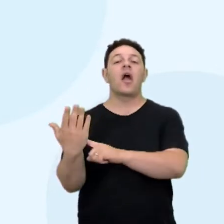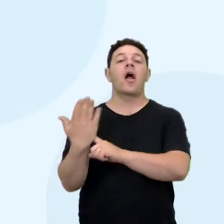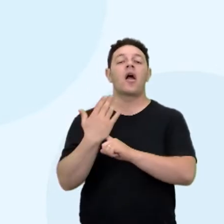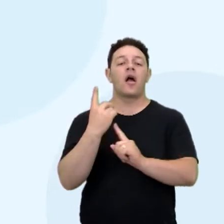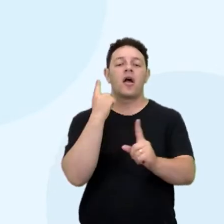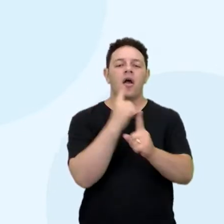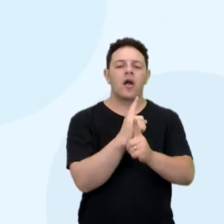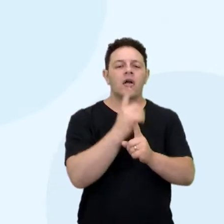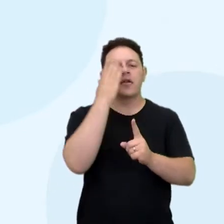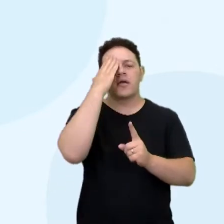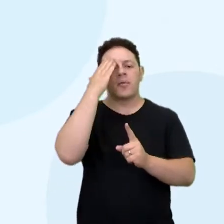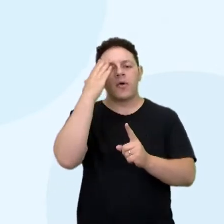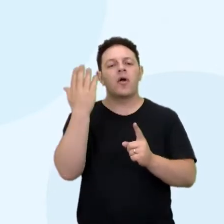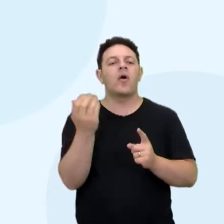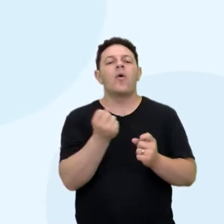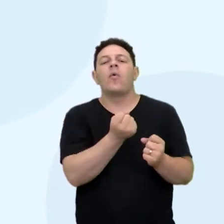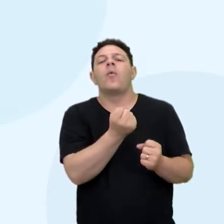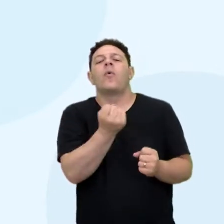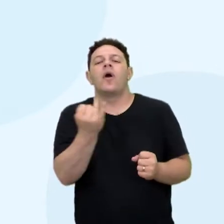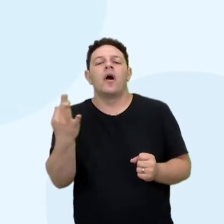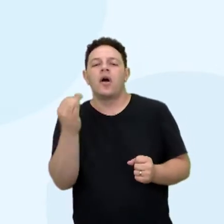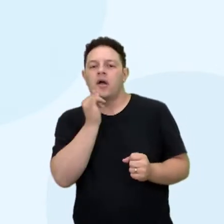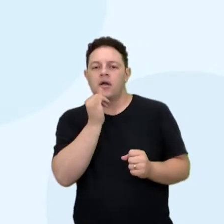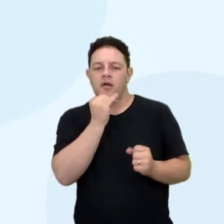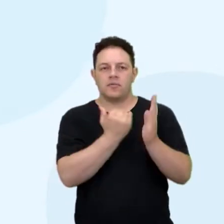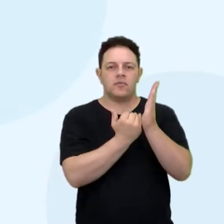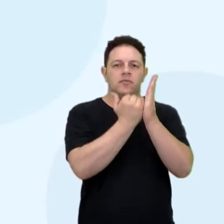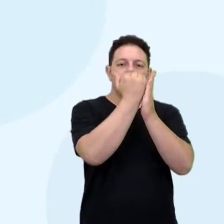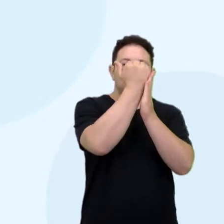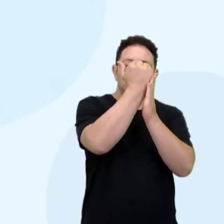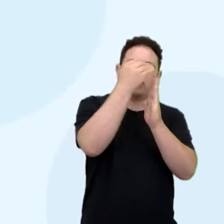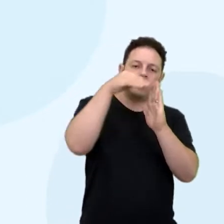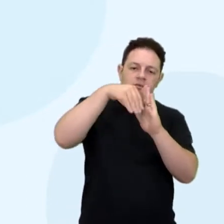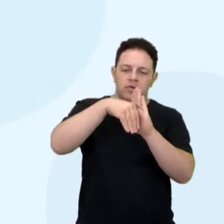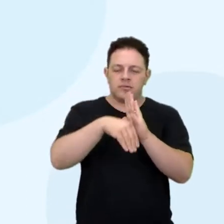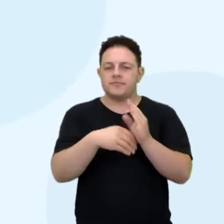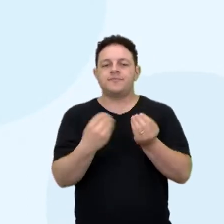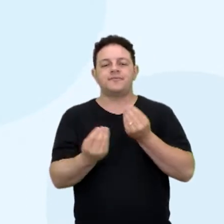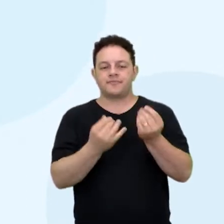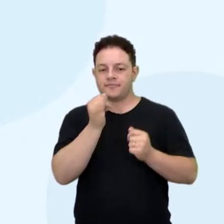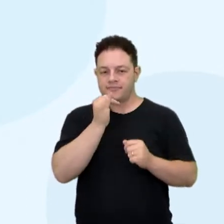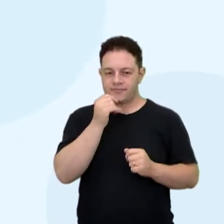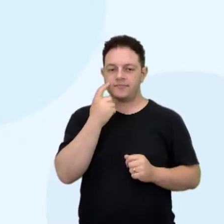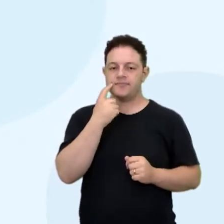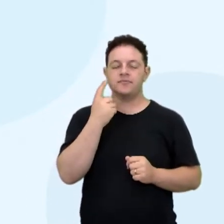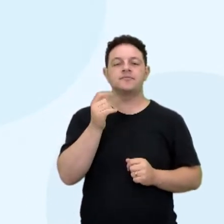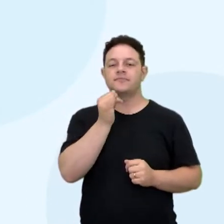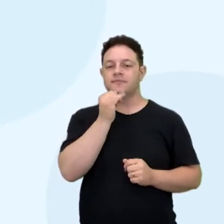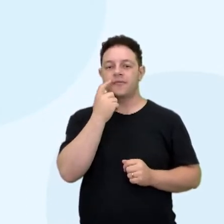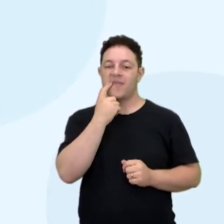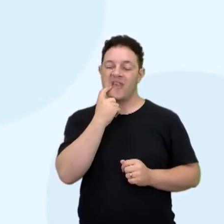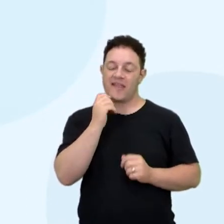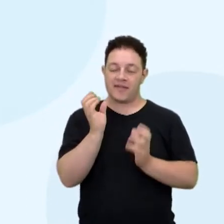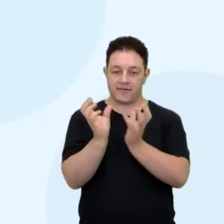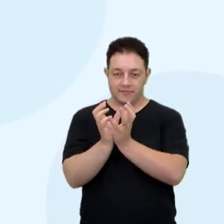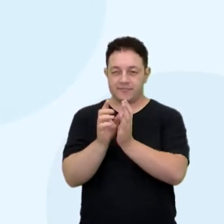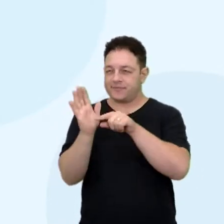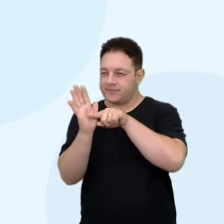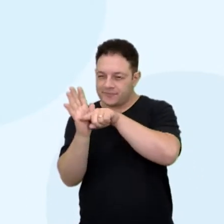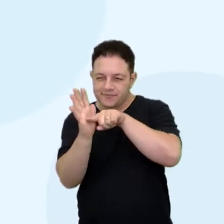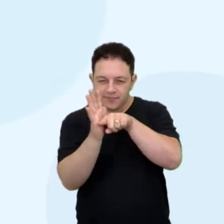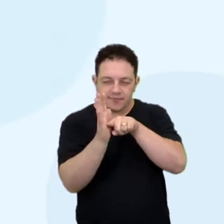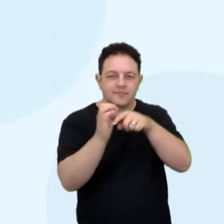a magnitude aí dessas ondas sísmicas. Então tá lá, ó. Em relação à magnitude, os pesquisadores explicam